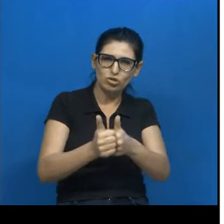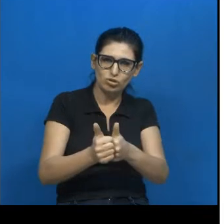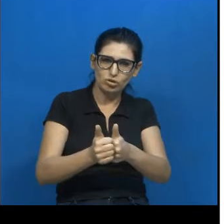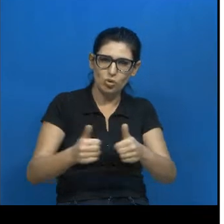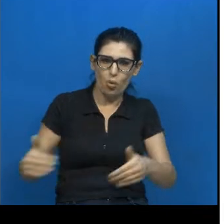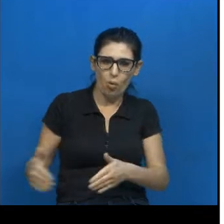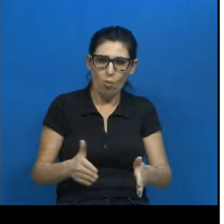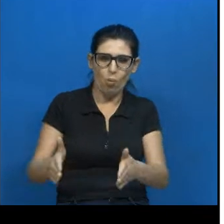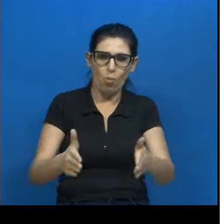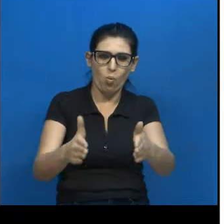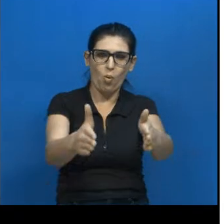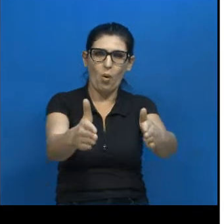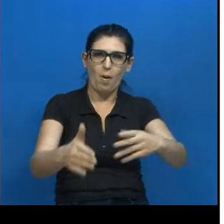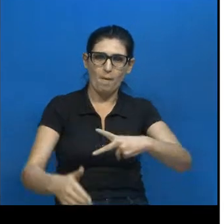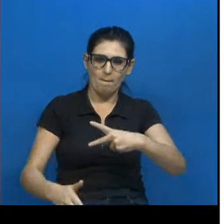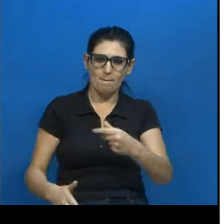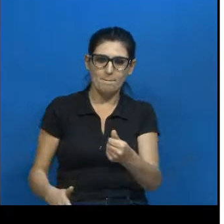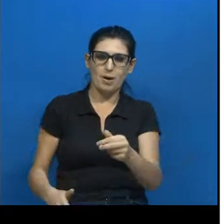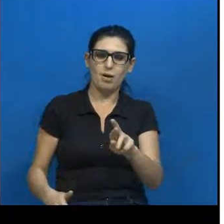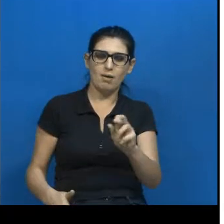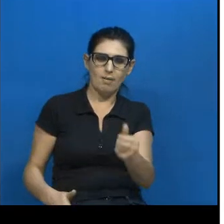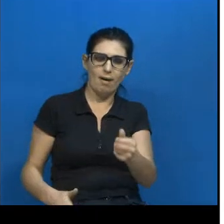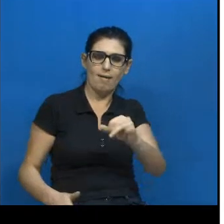Daí a